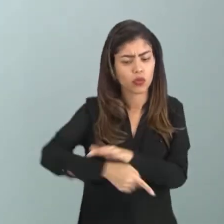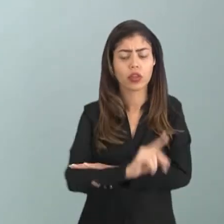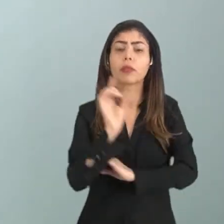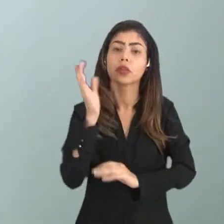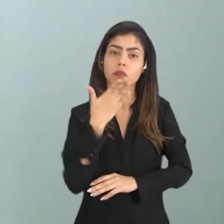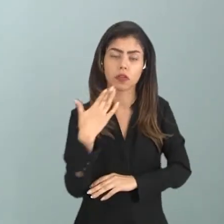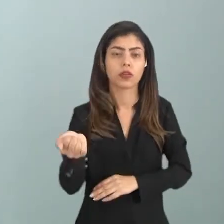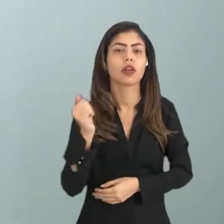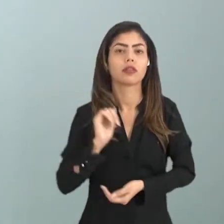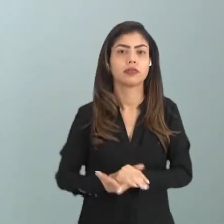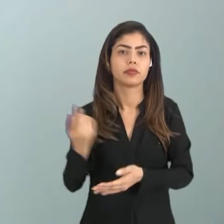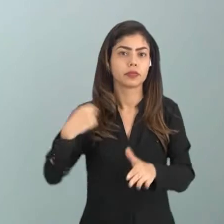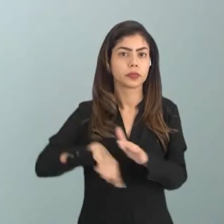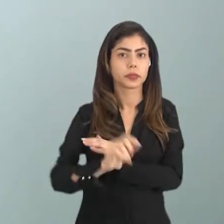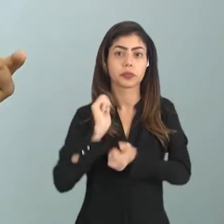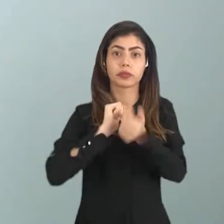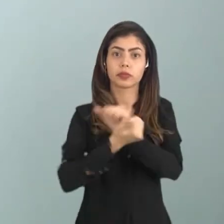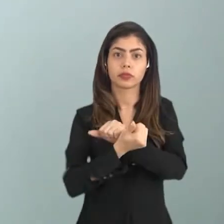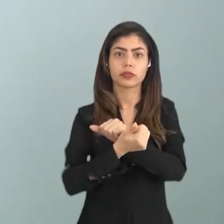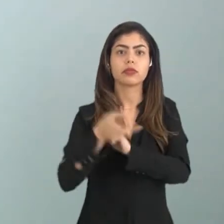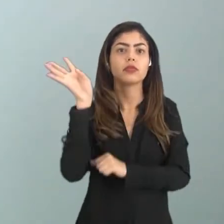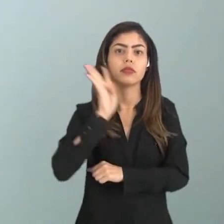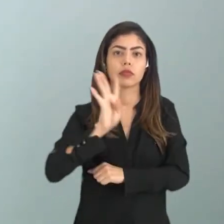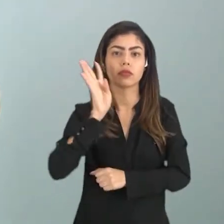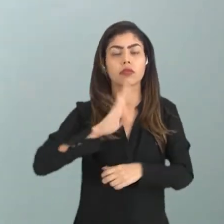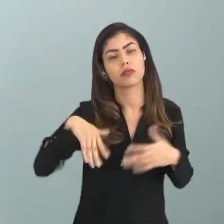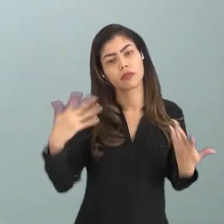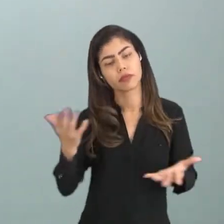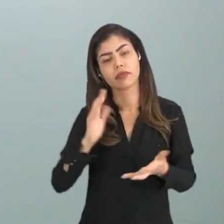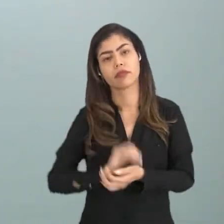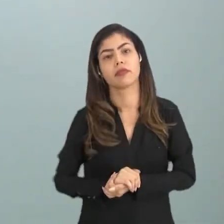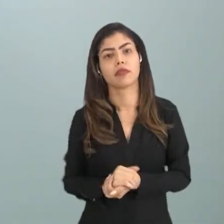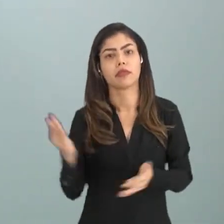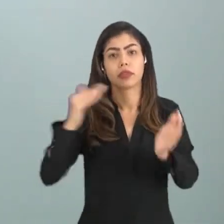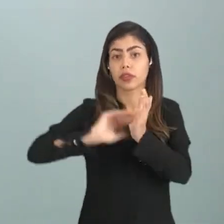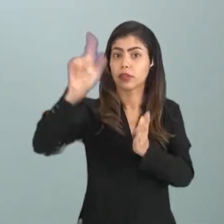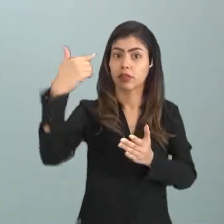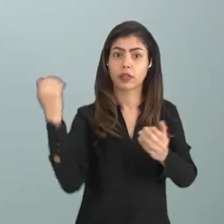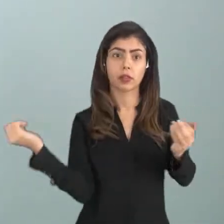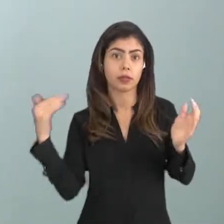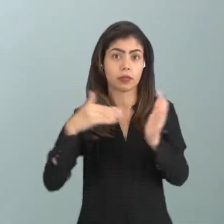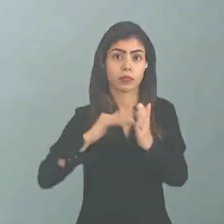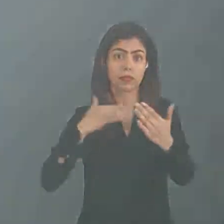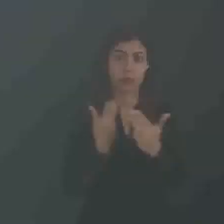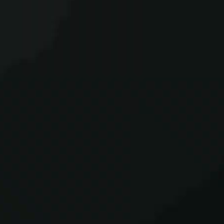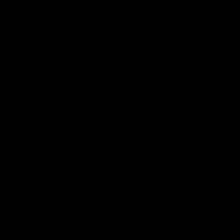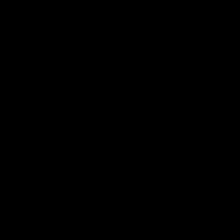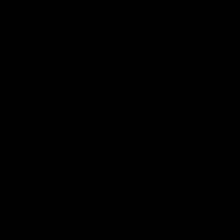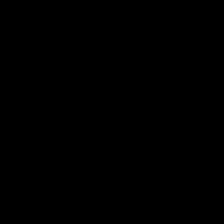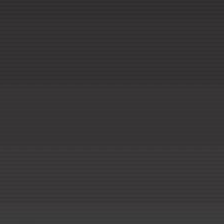aprofundamento melhor dentro dos esportes radicais de aventura. E até a próxima aula!